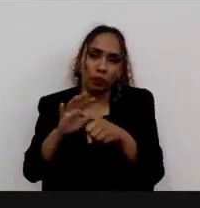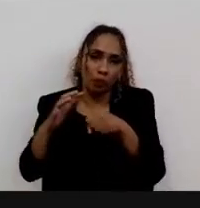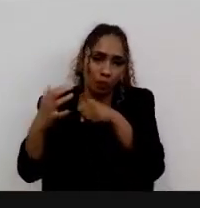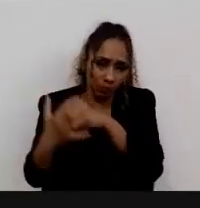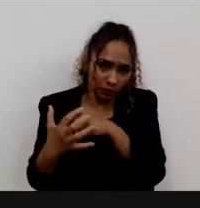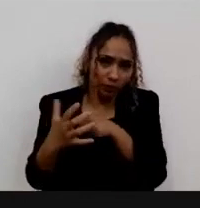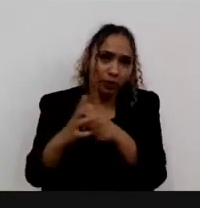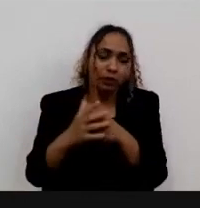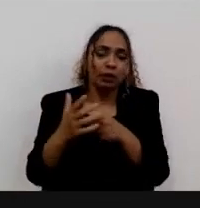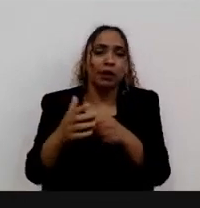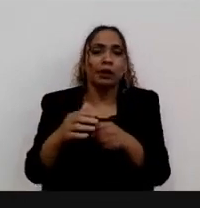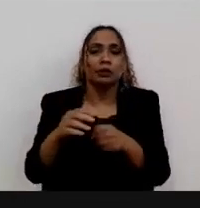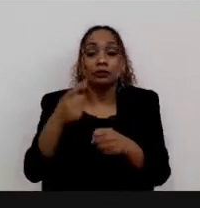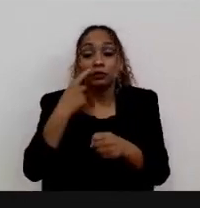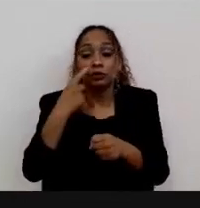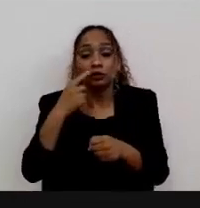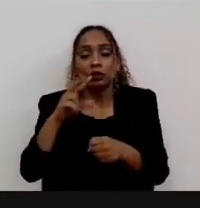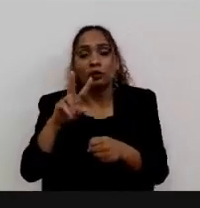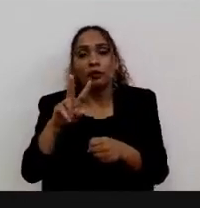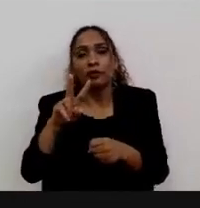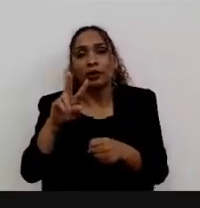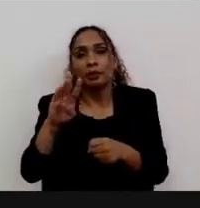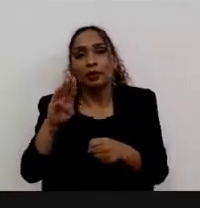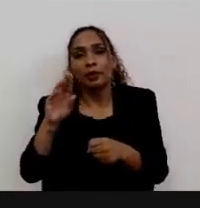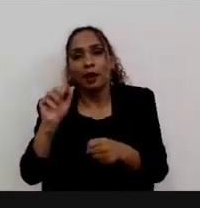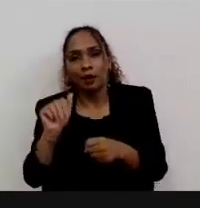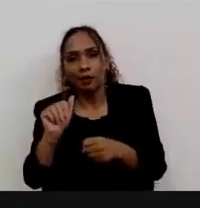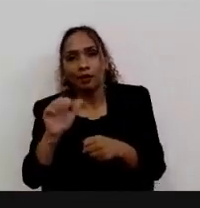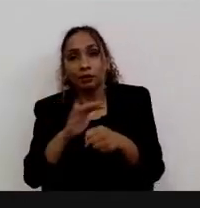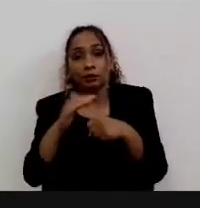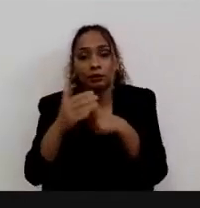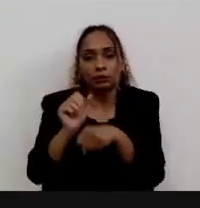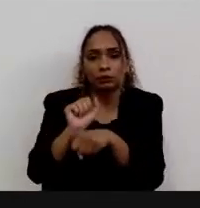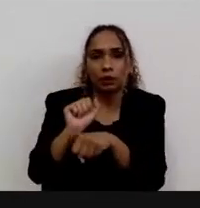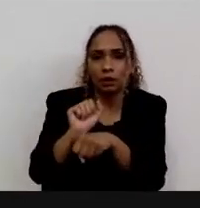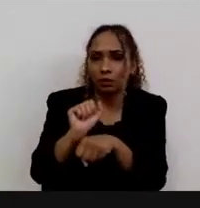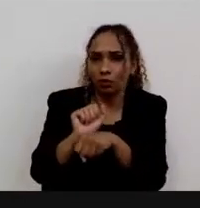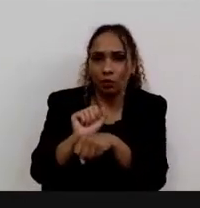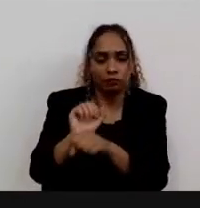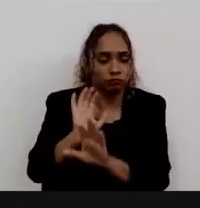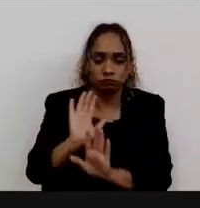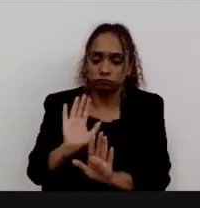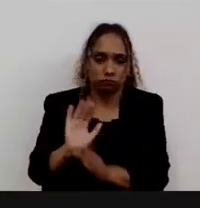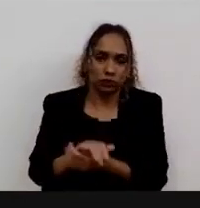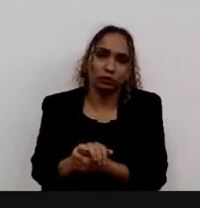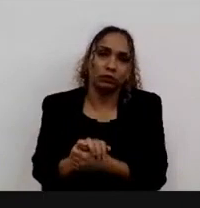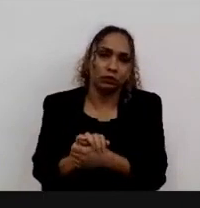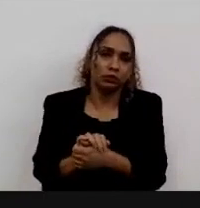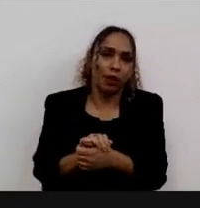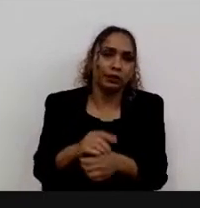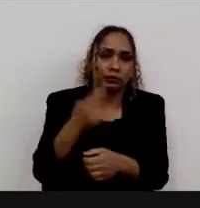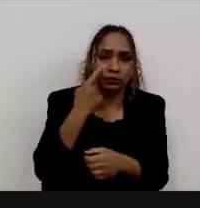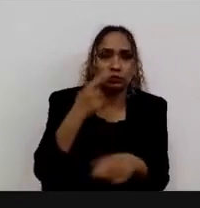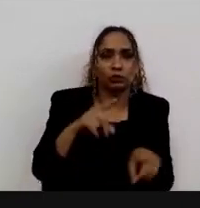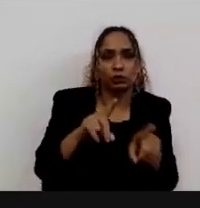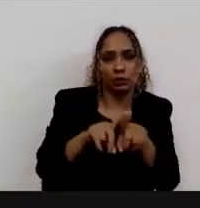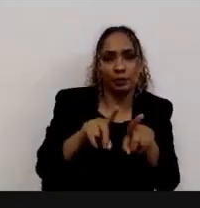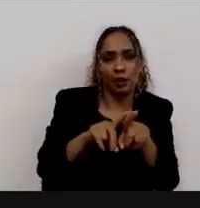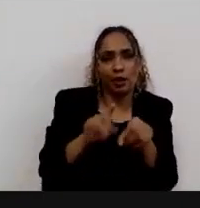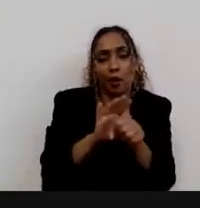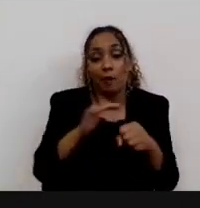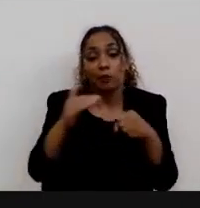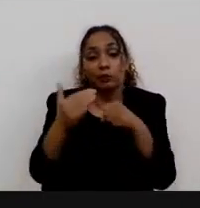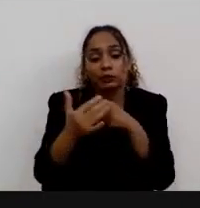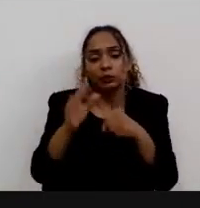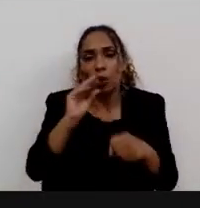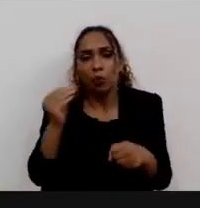VBA presencial. Com a pandemia, a gente interrompeu o curso, não demos mais. Mas vimos também, com a pandemia,